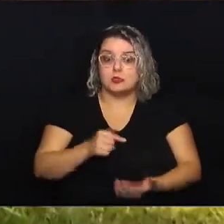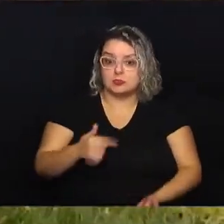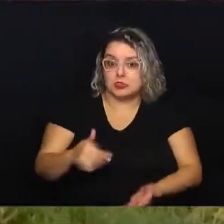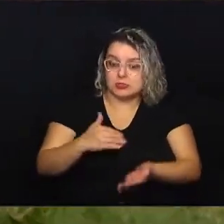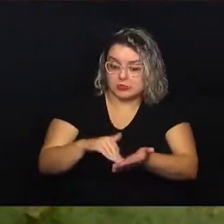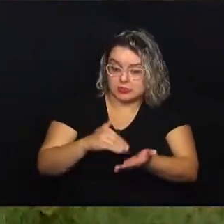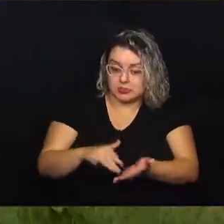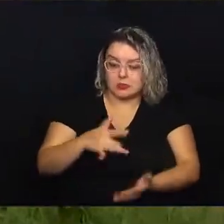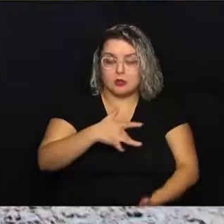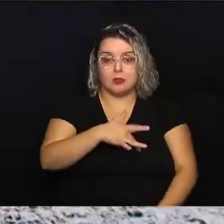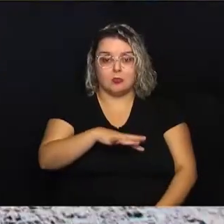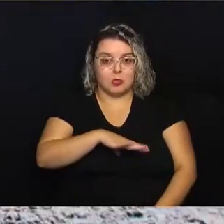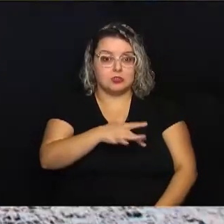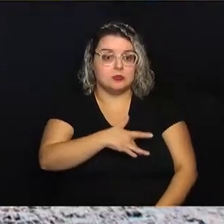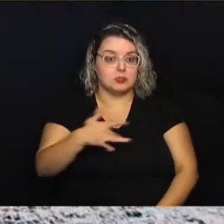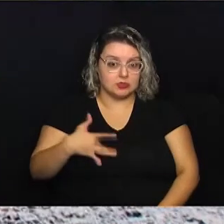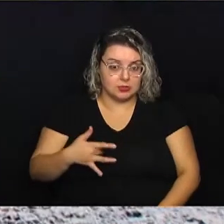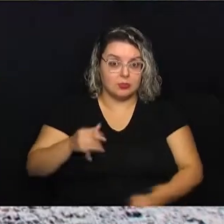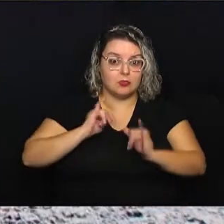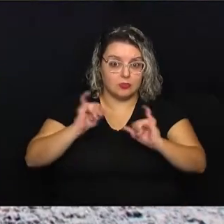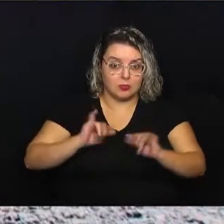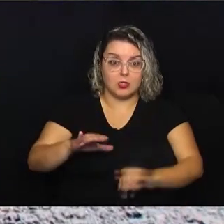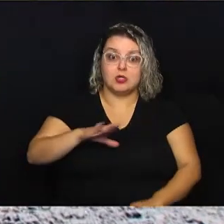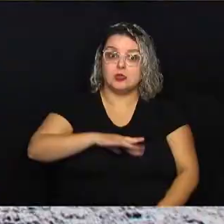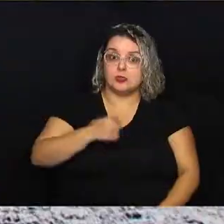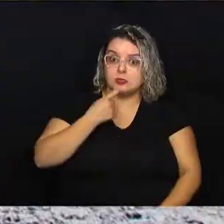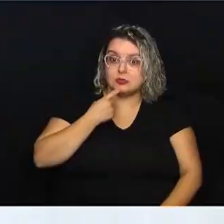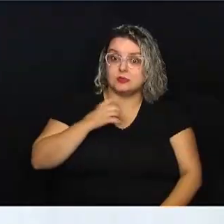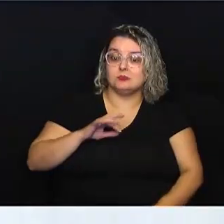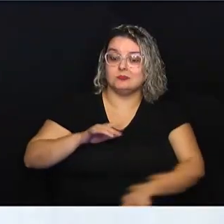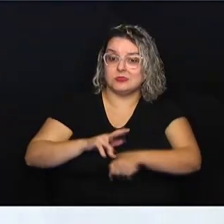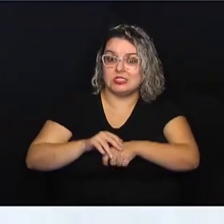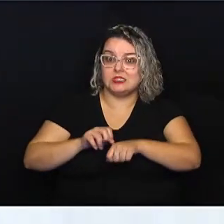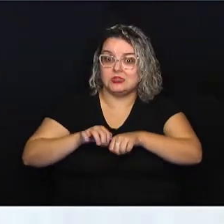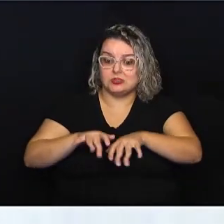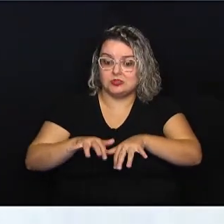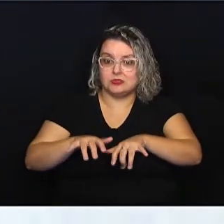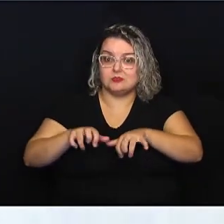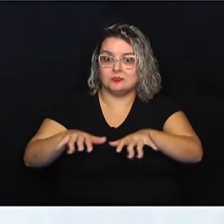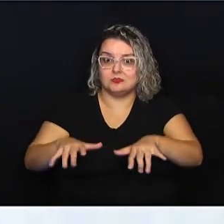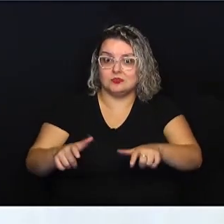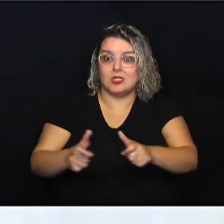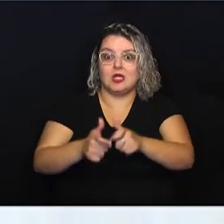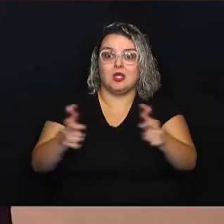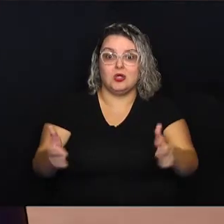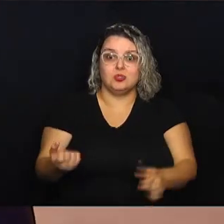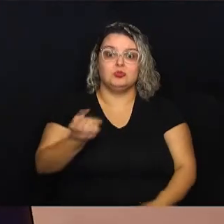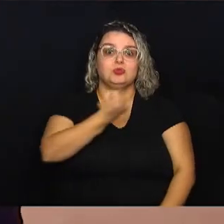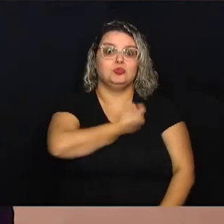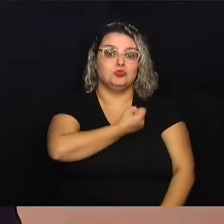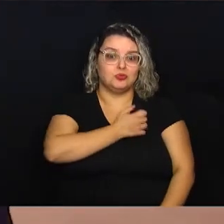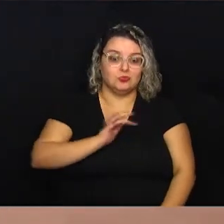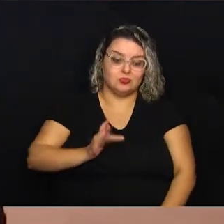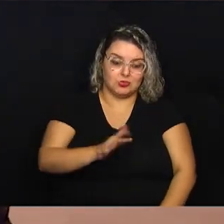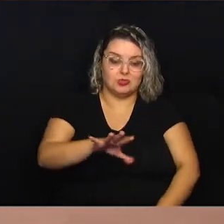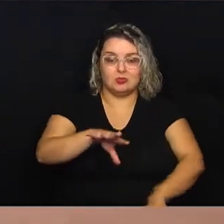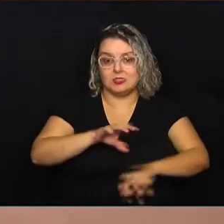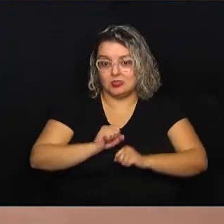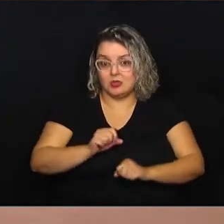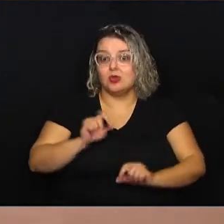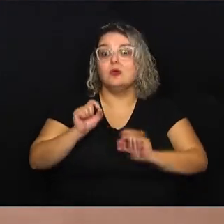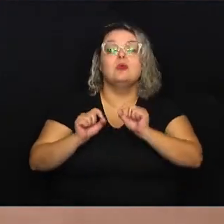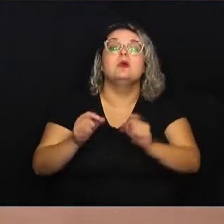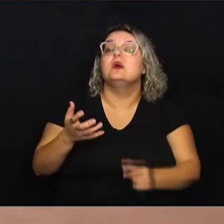Saúde informou que Campinas vive uma epidemia da doença devido à alta no número de casos.